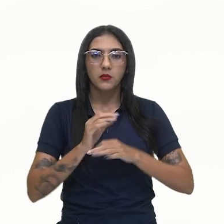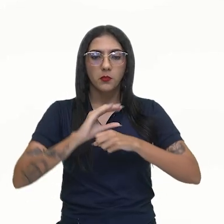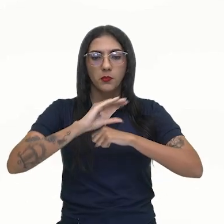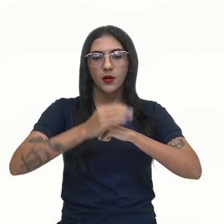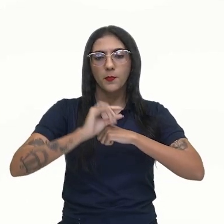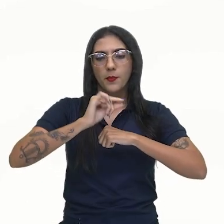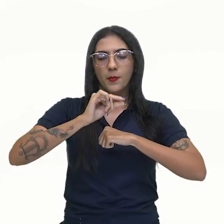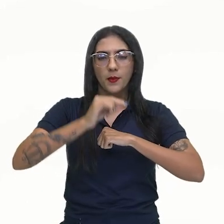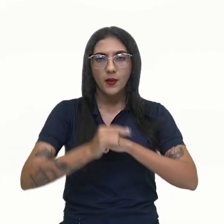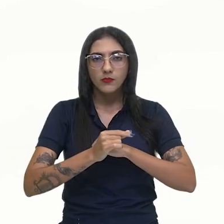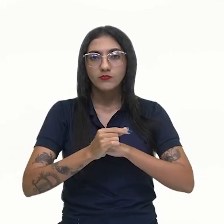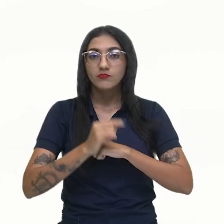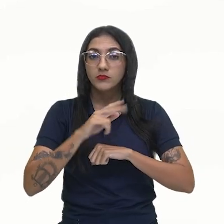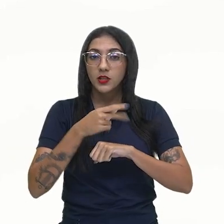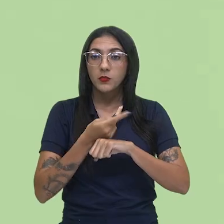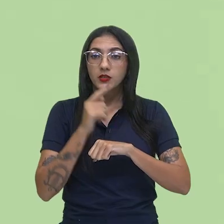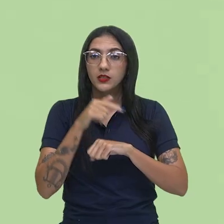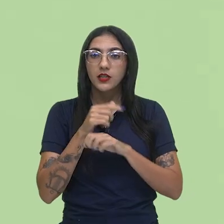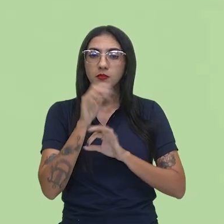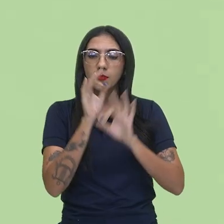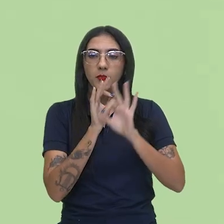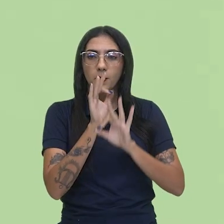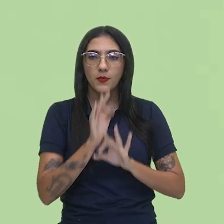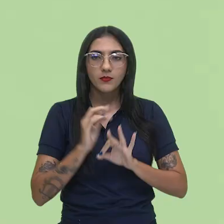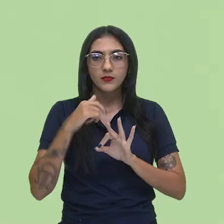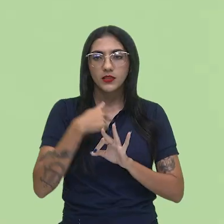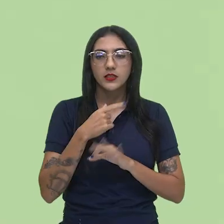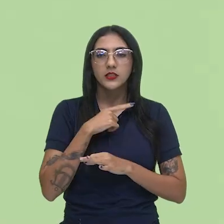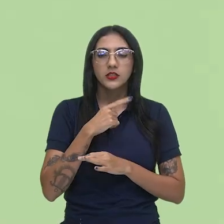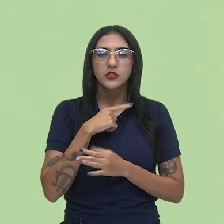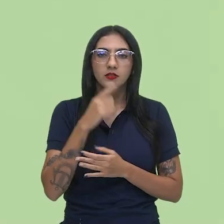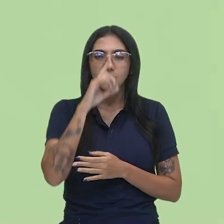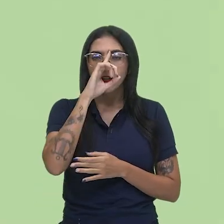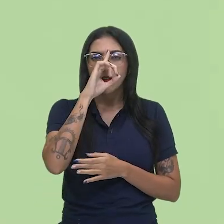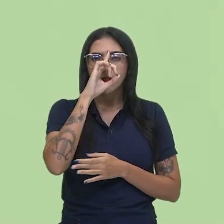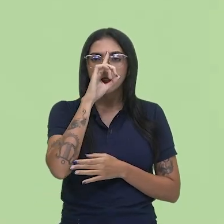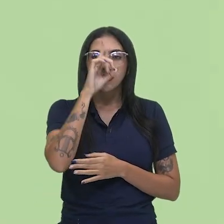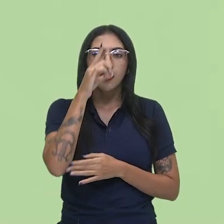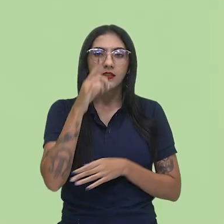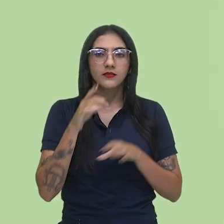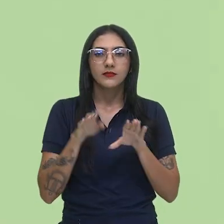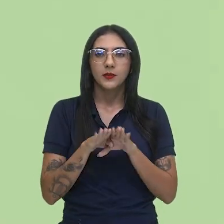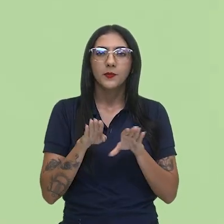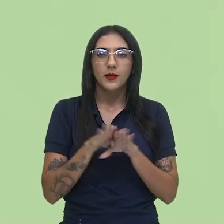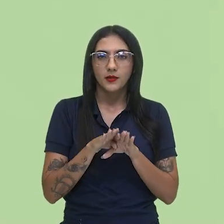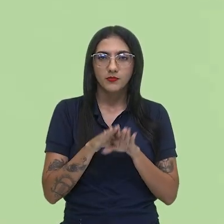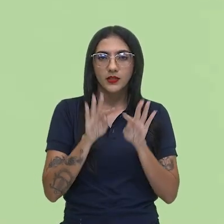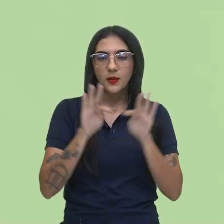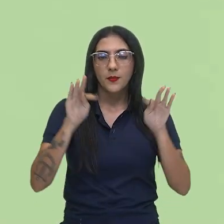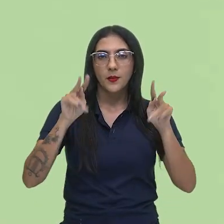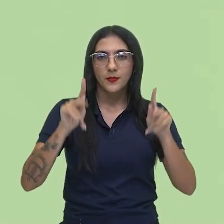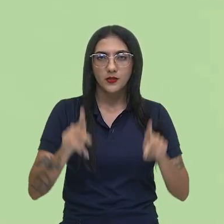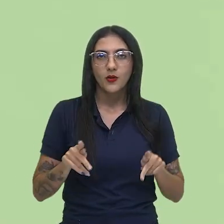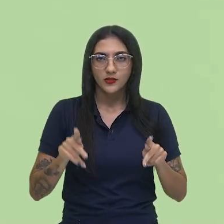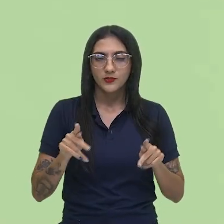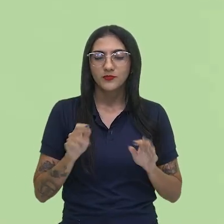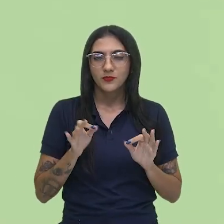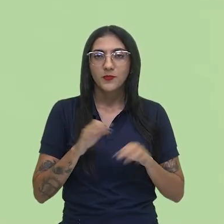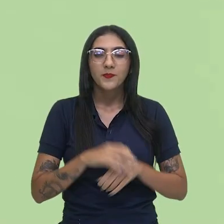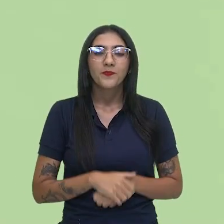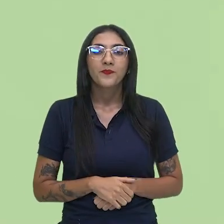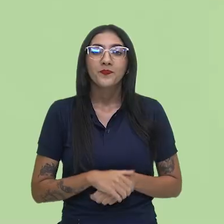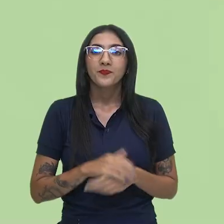dessa distribuição eletrônica que se organizou também esse raciocínio da tabela periódica, certo, pessoal?